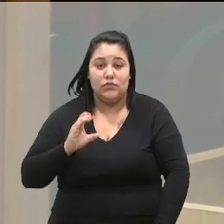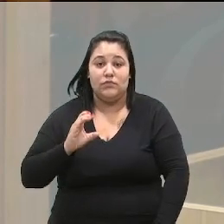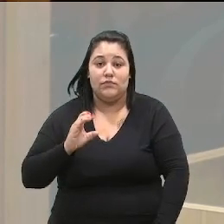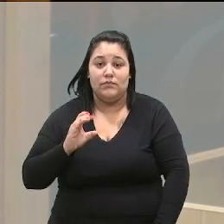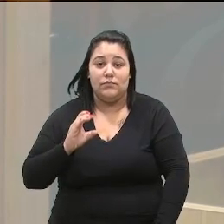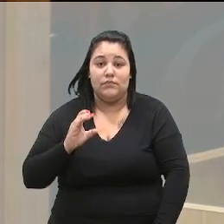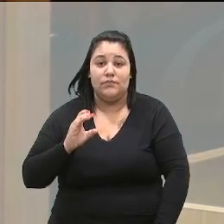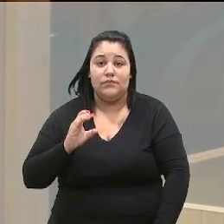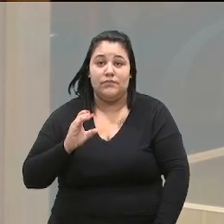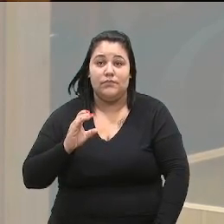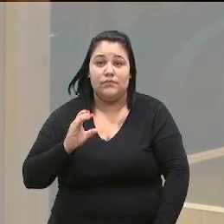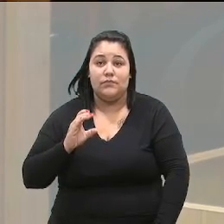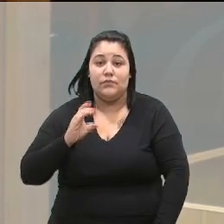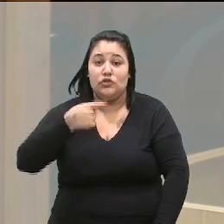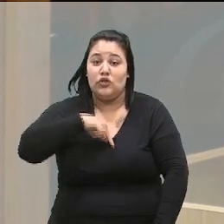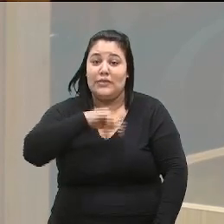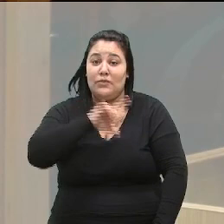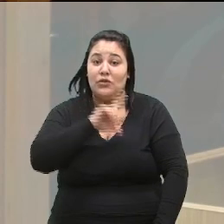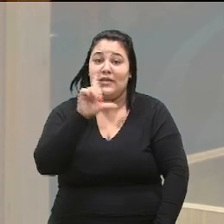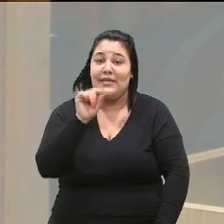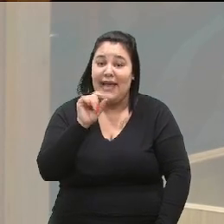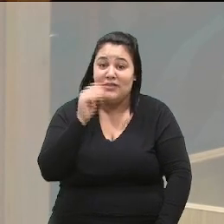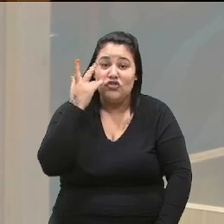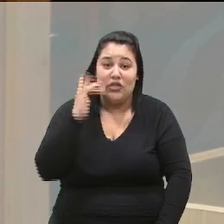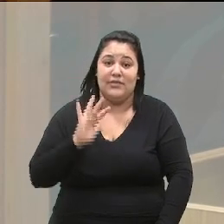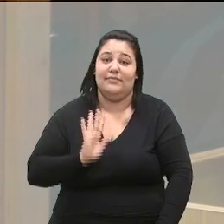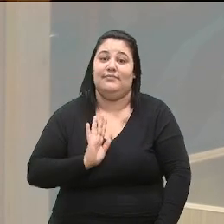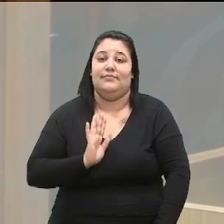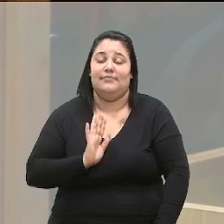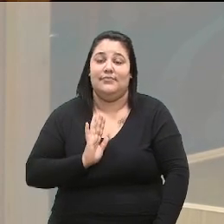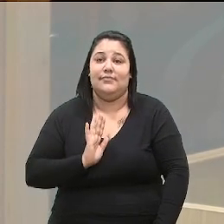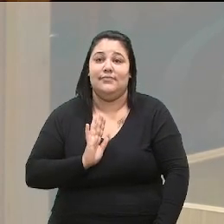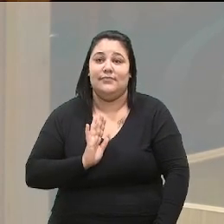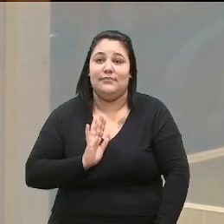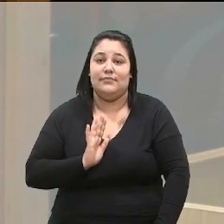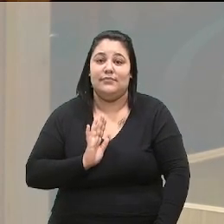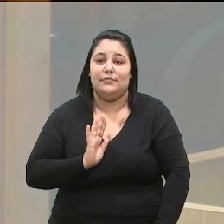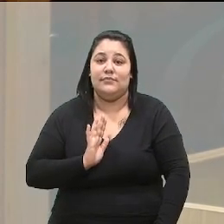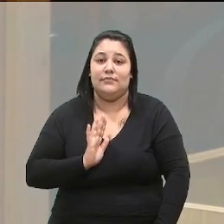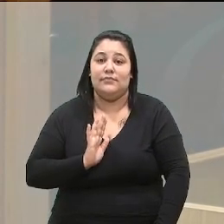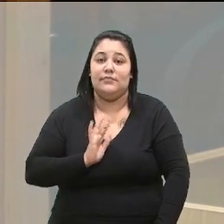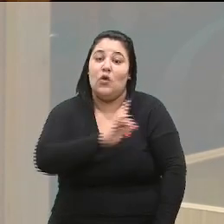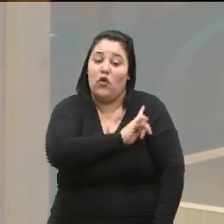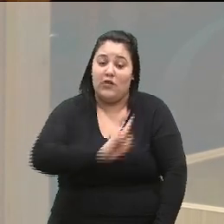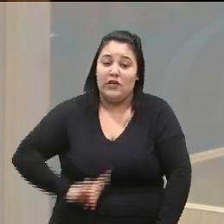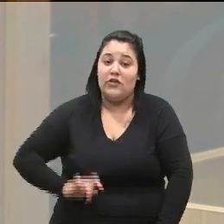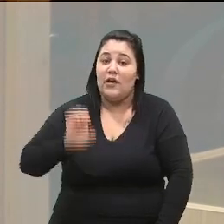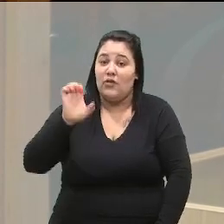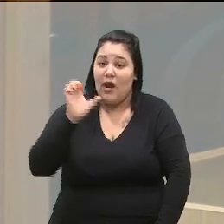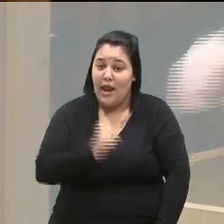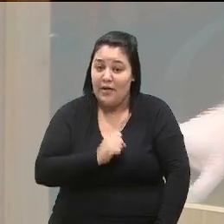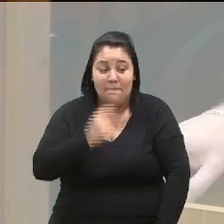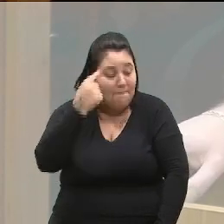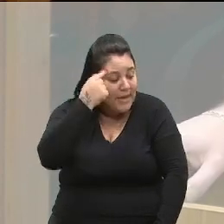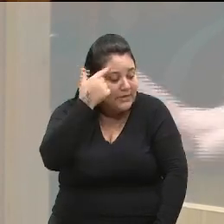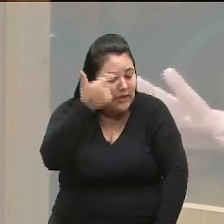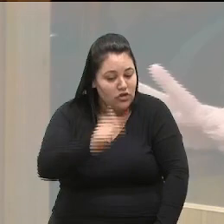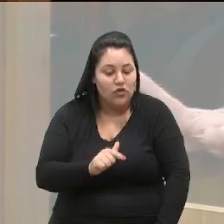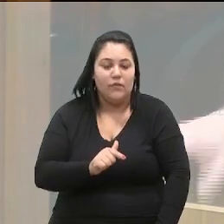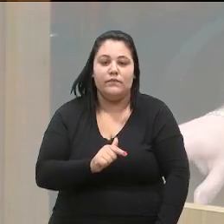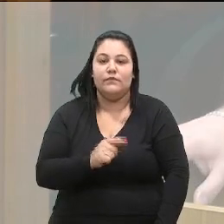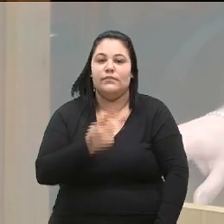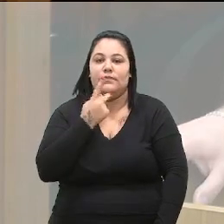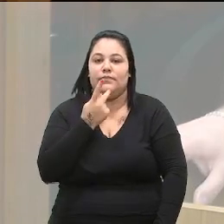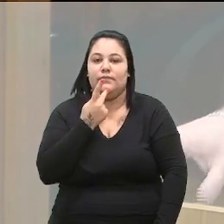Março nós temos 10 dias pro Governador botar o dedo na consciência e dizer não pera aí me